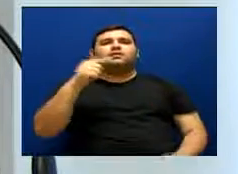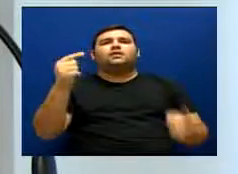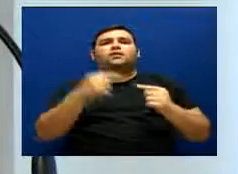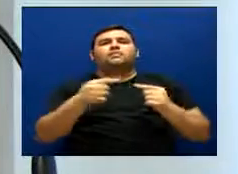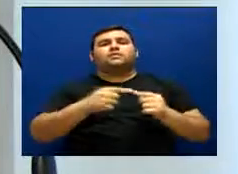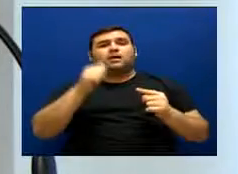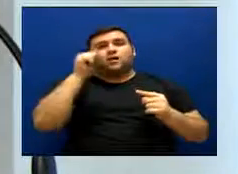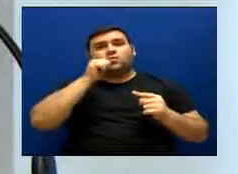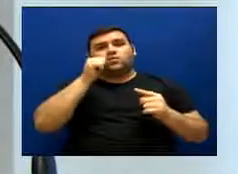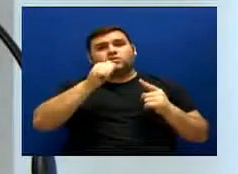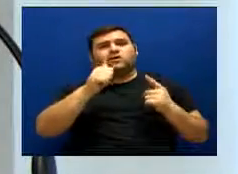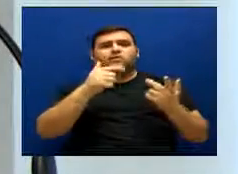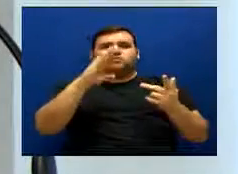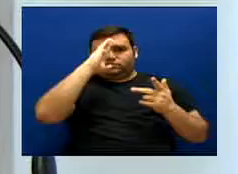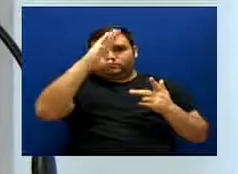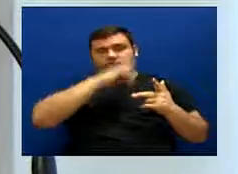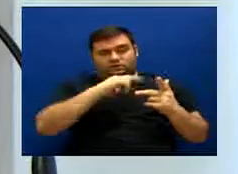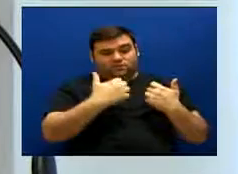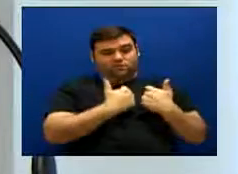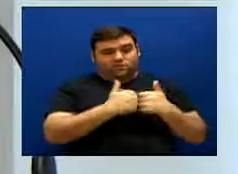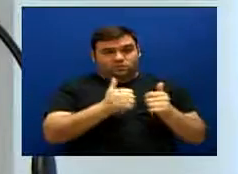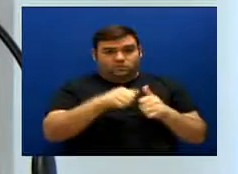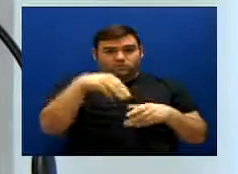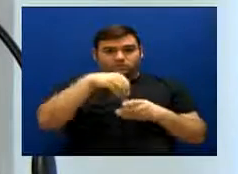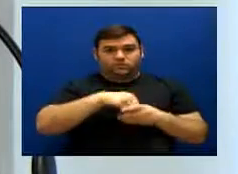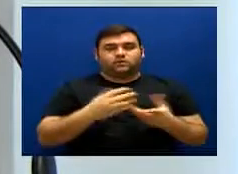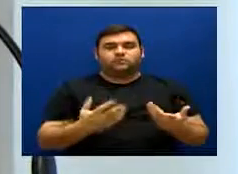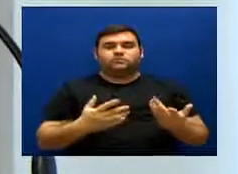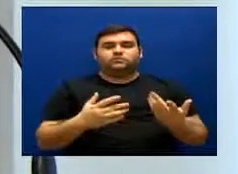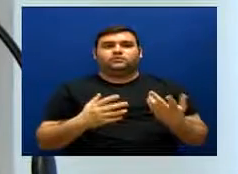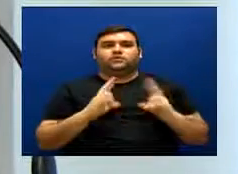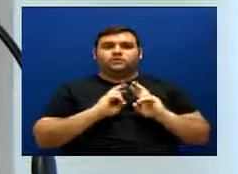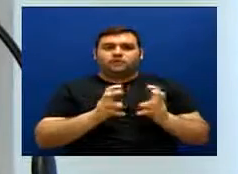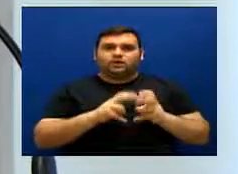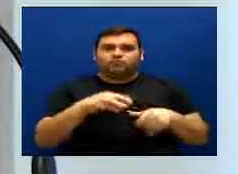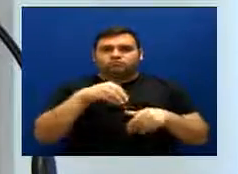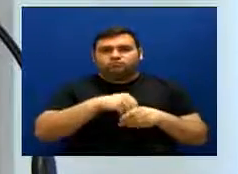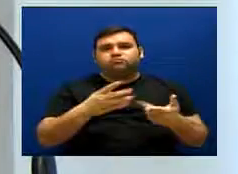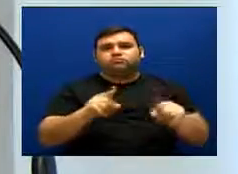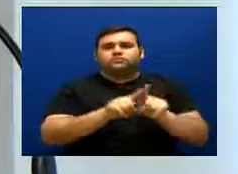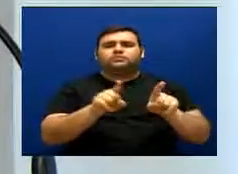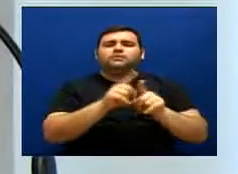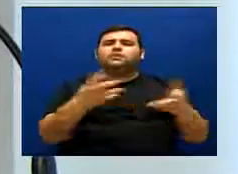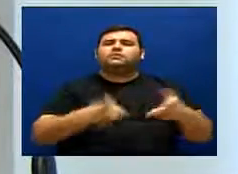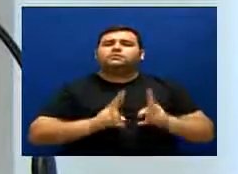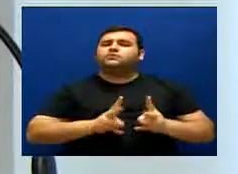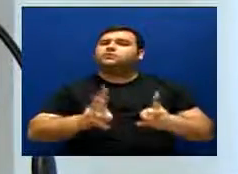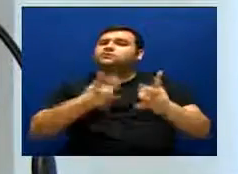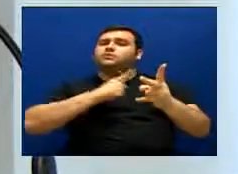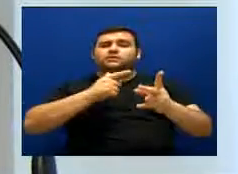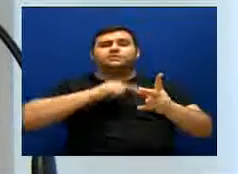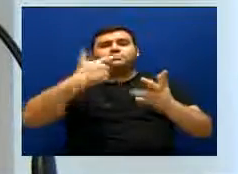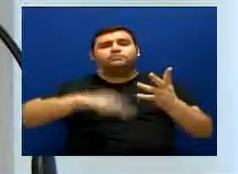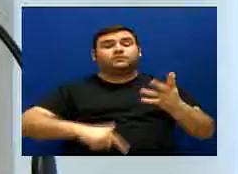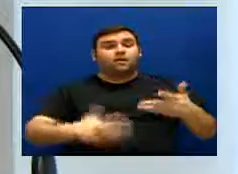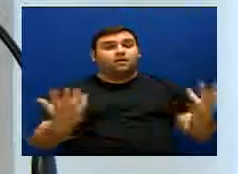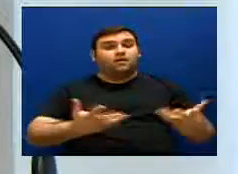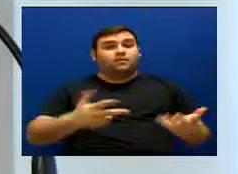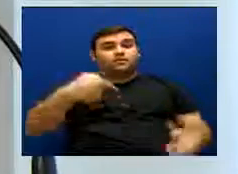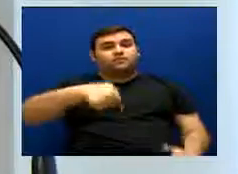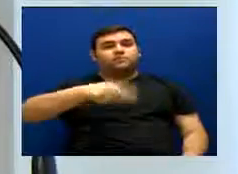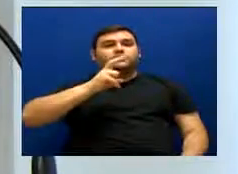com mulheres, principalmente com mulheres, dentro do transporte público em São Paulo. E esse assunto se repete, temos esse caso